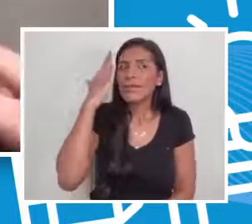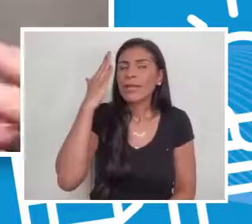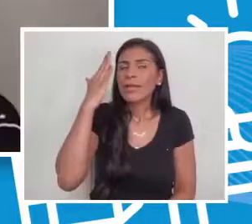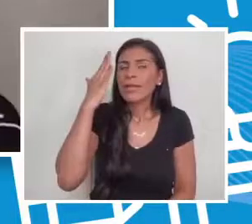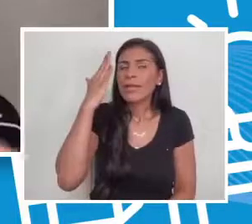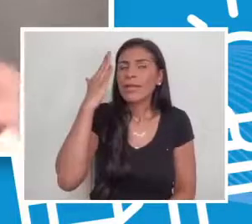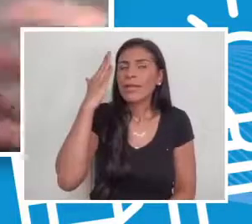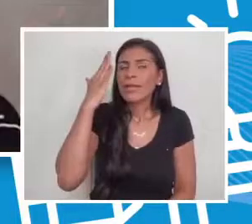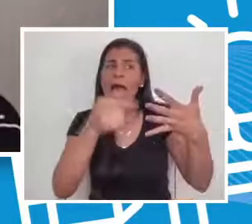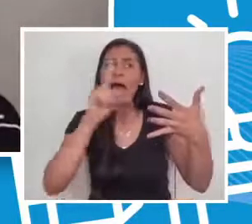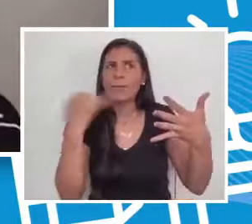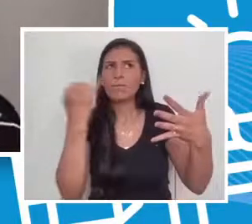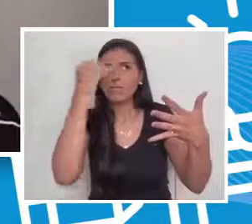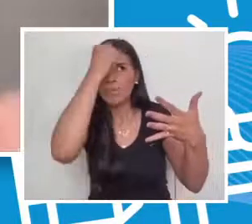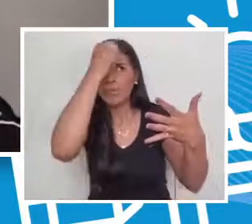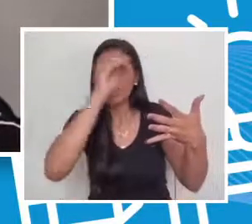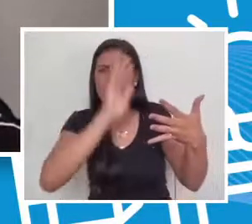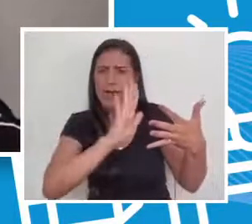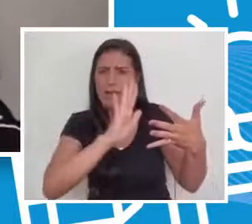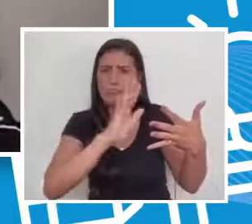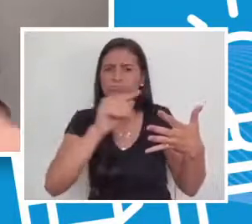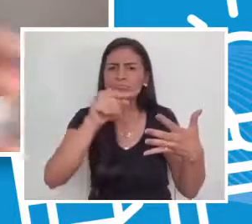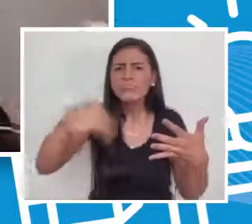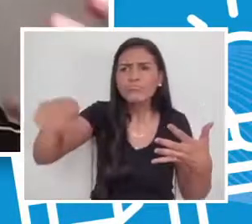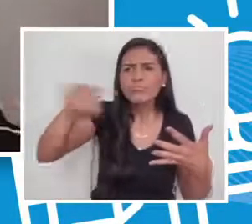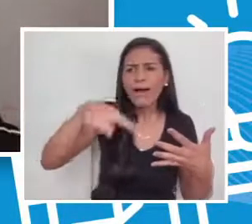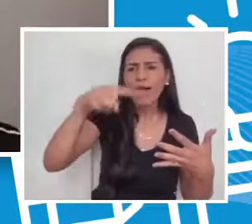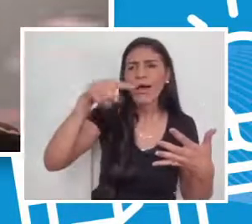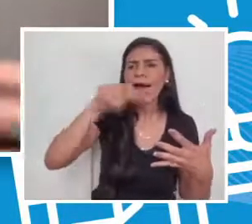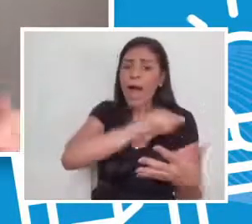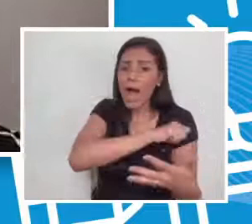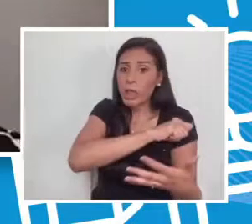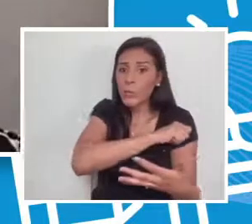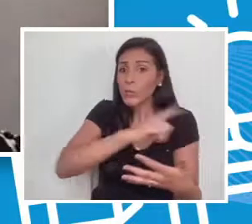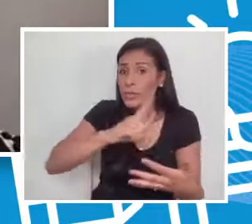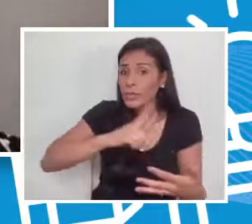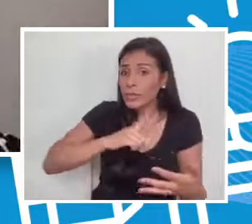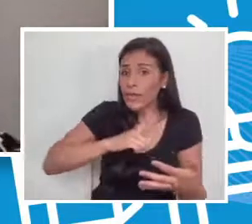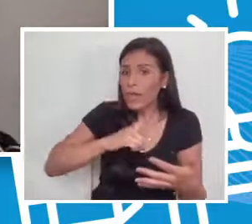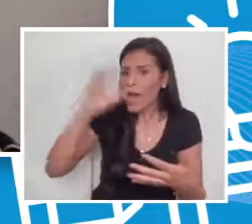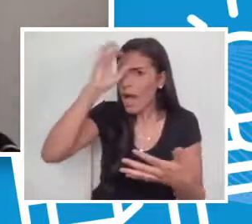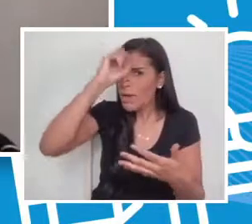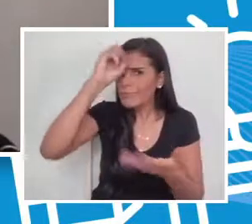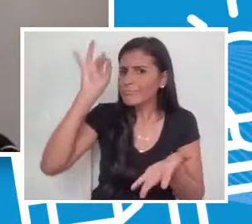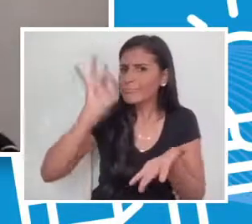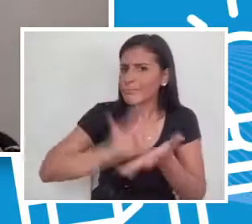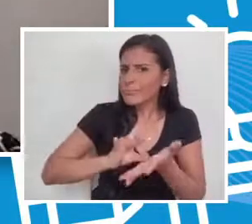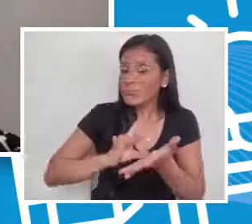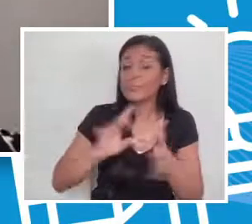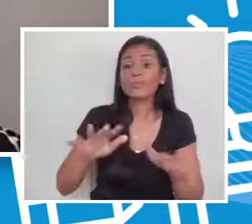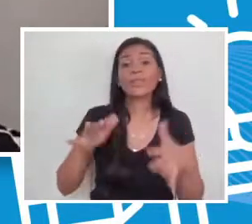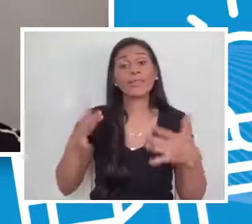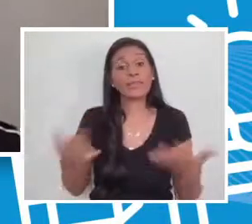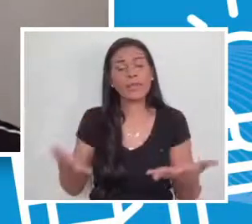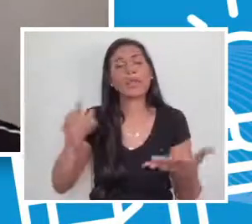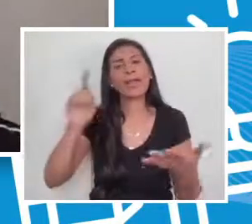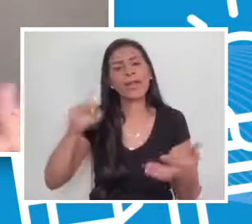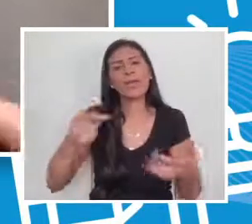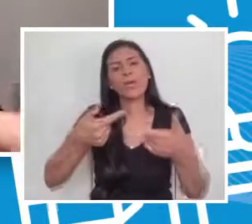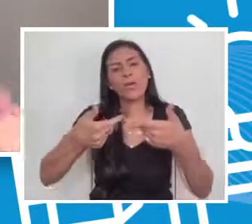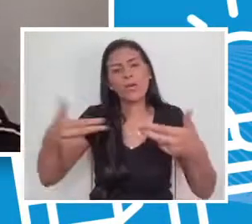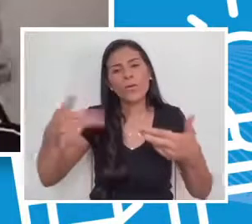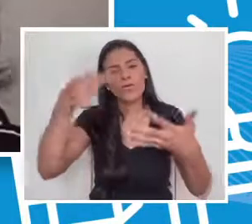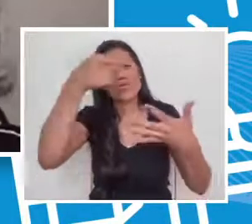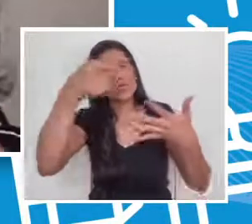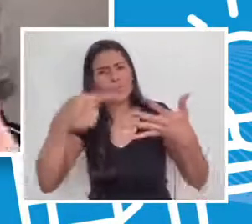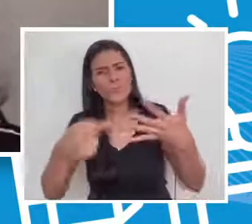são questões que atravessam aí o desafio do ensino, certo? E que são questões